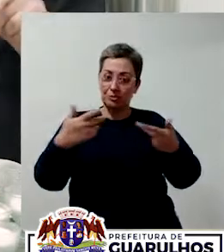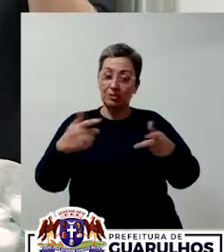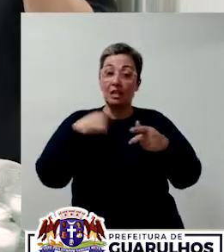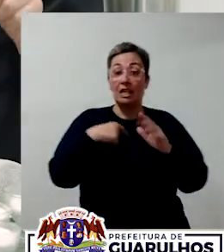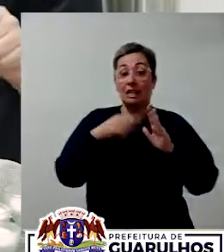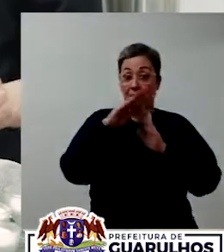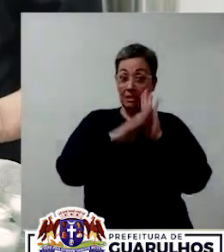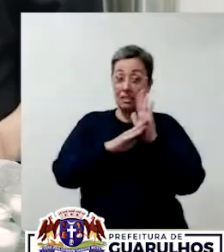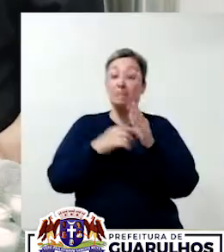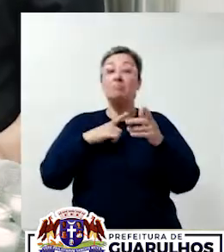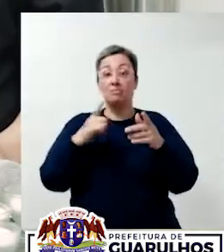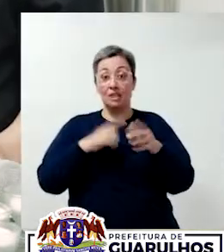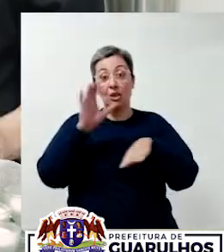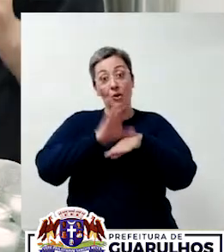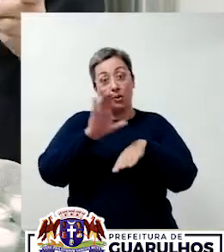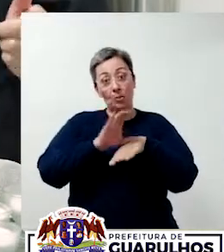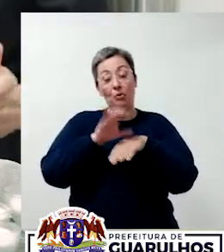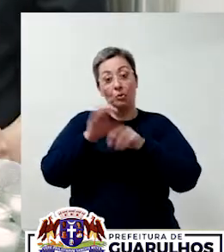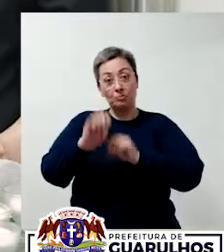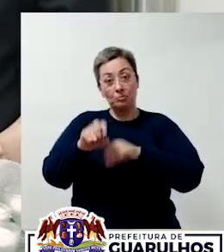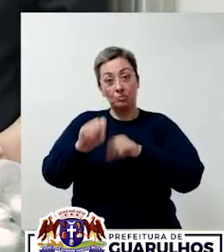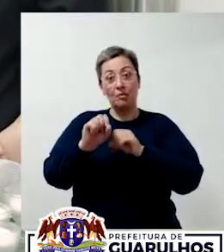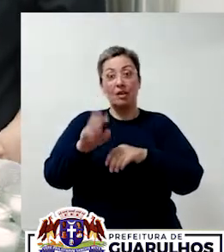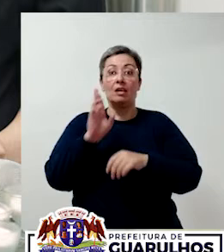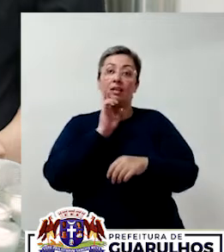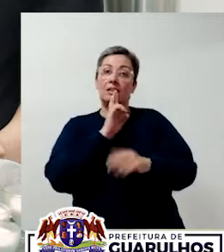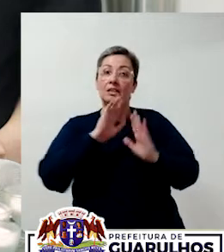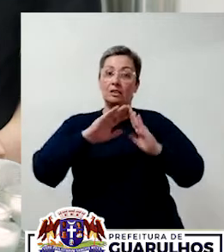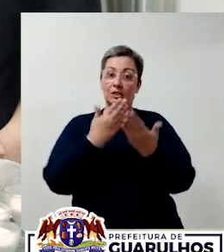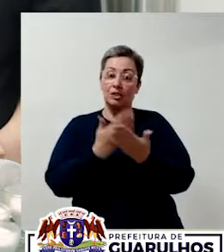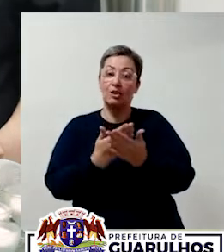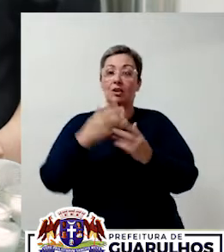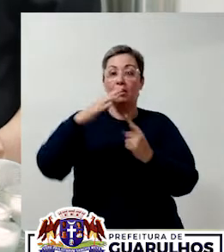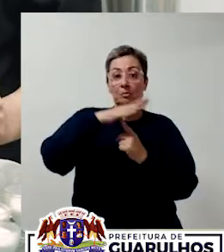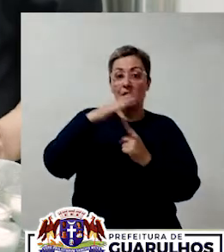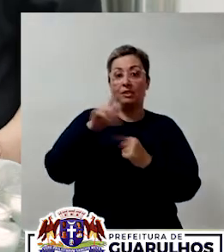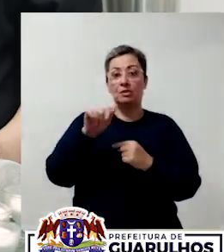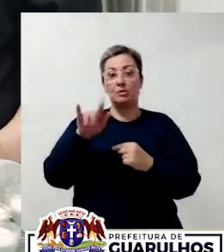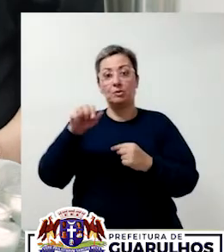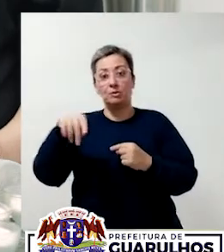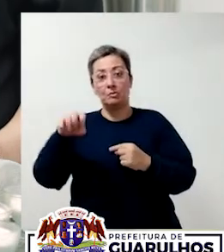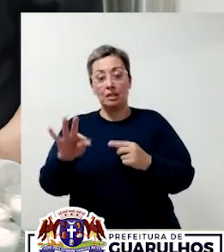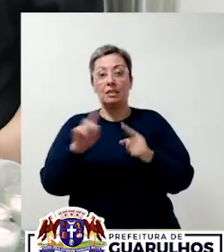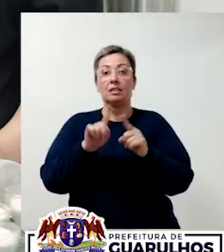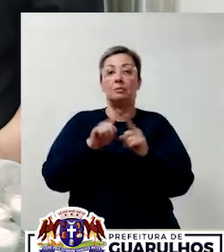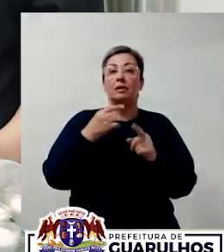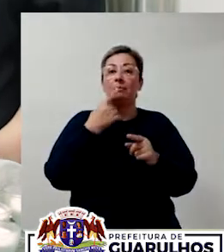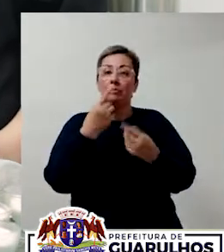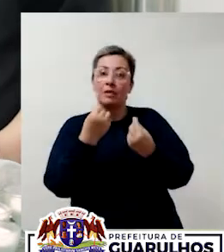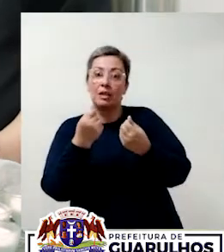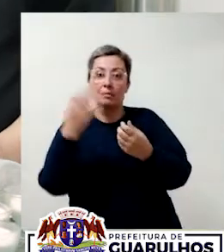receita você encontra nesse curso, que é ministrado aqui no Restaurante Escola Praça Gourmet e também no Restaurante Escola Sabor do